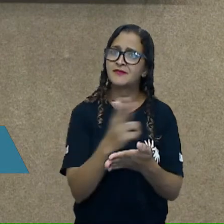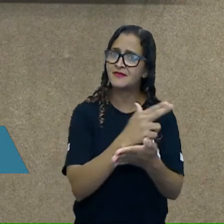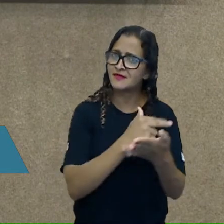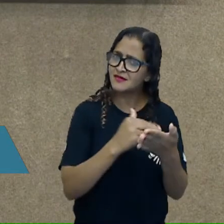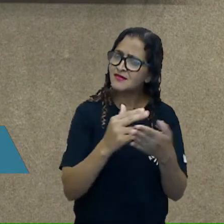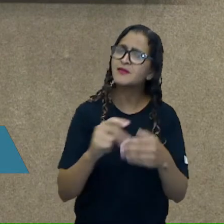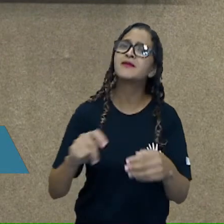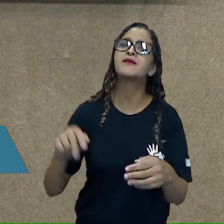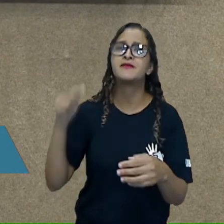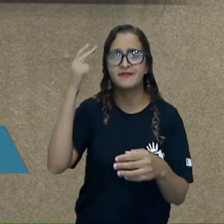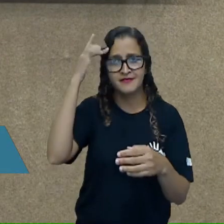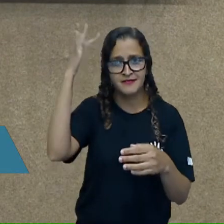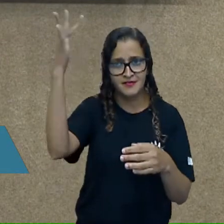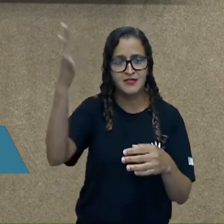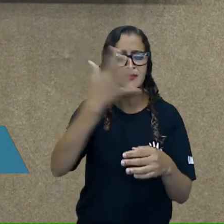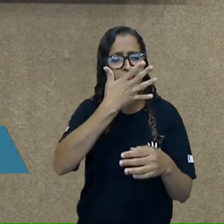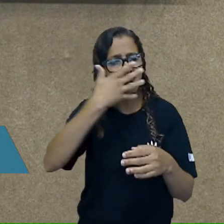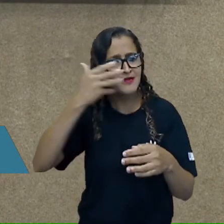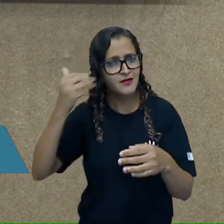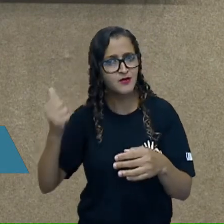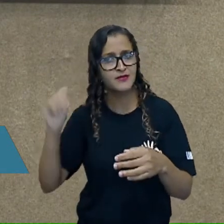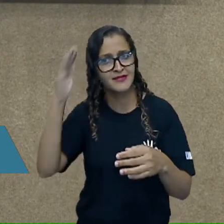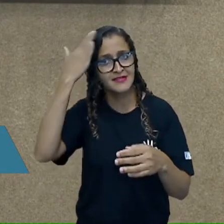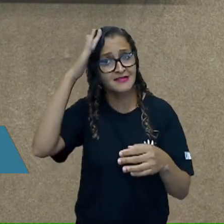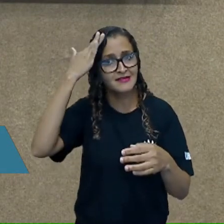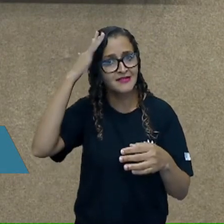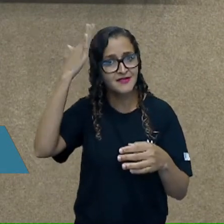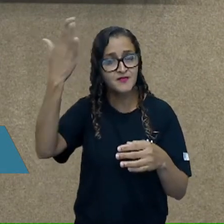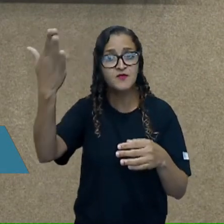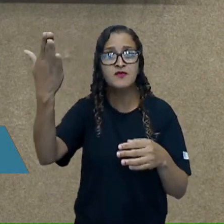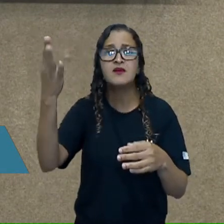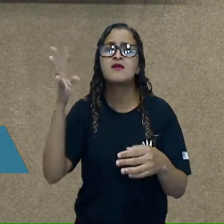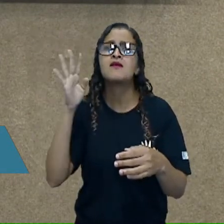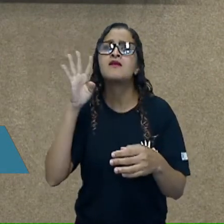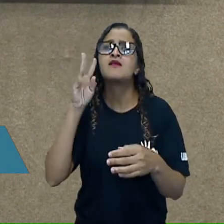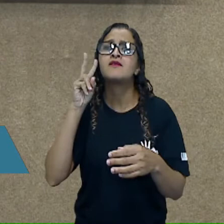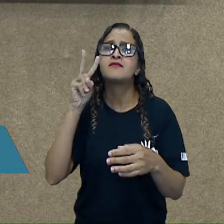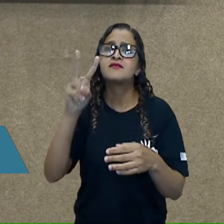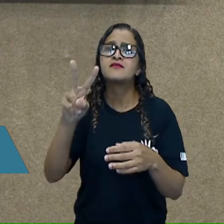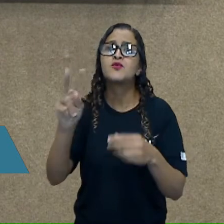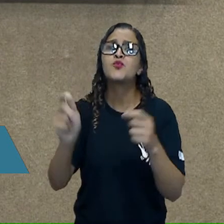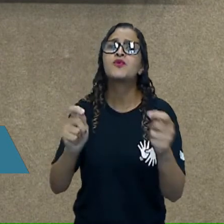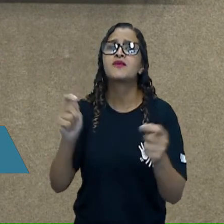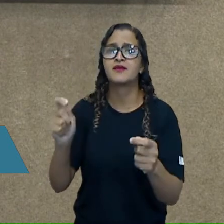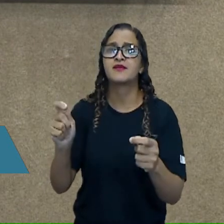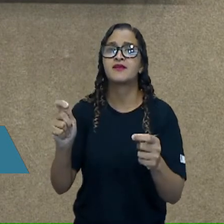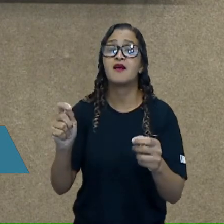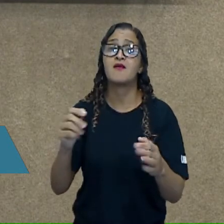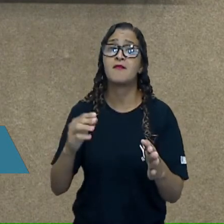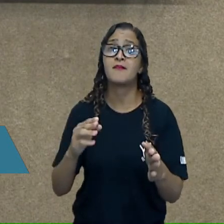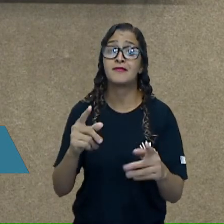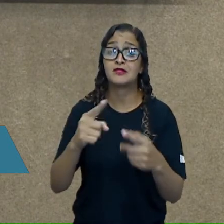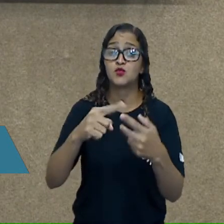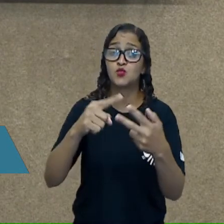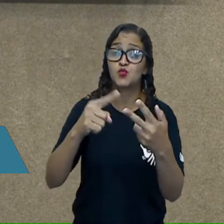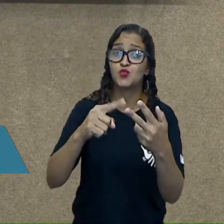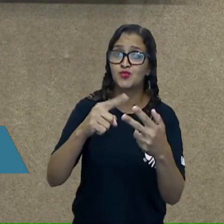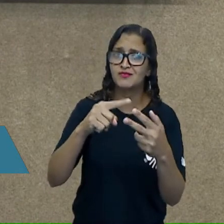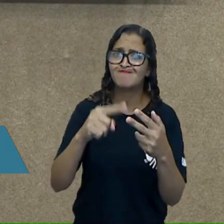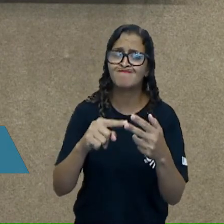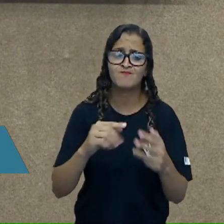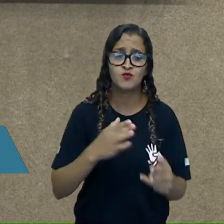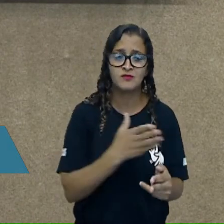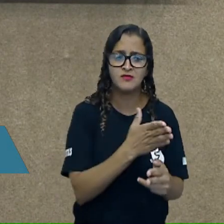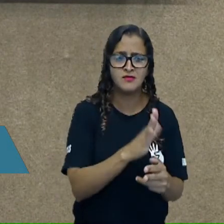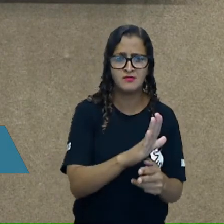bem. Agora, o nosso peixinho e o nosso papagaio estão com uma